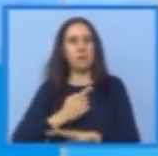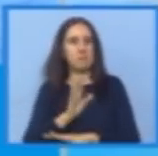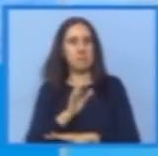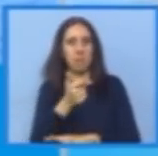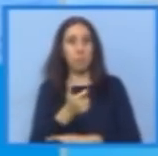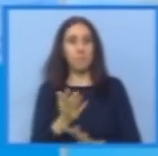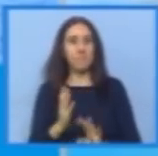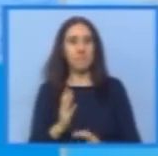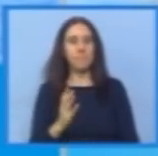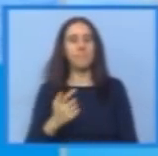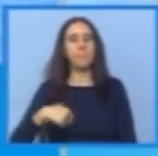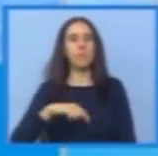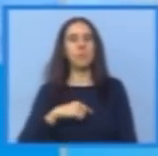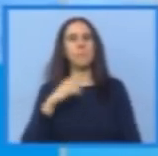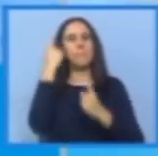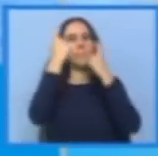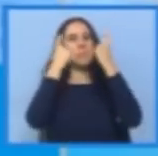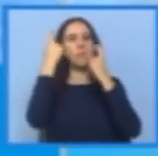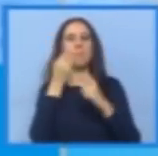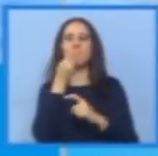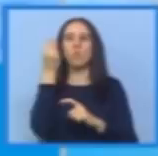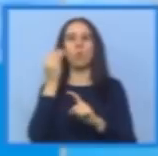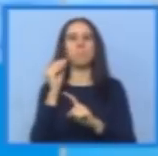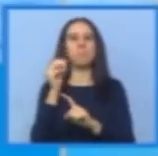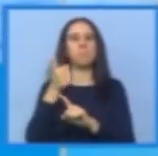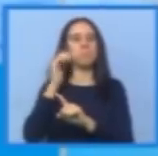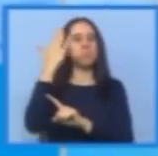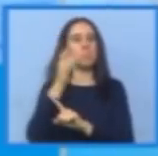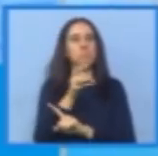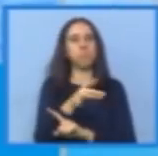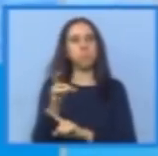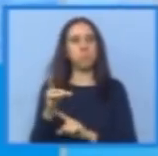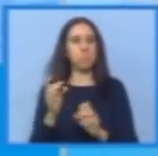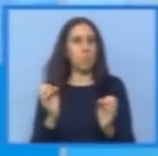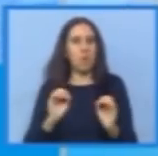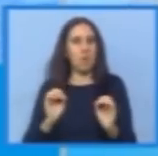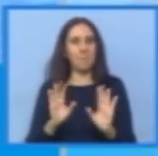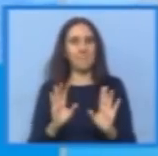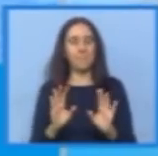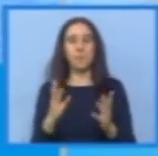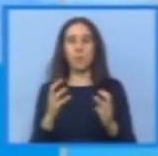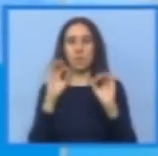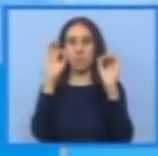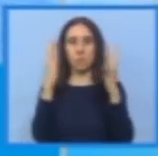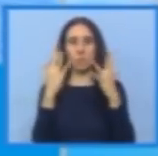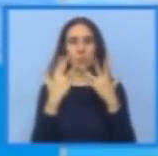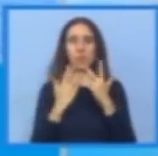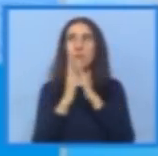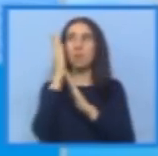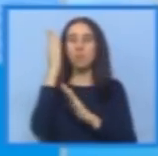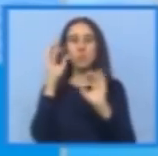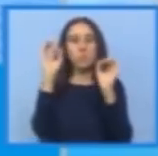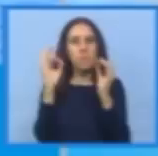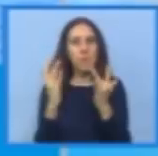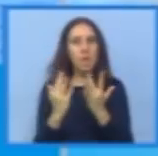que não pensemos que somos melhor do que nós somos. E então essa luz de Deus